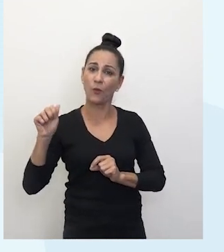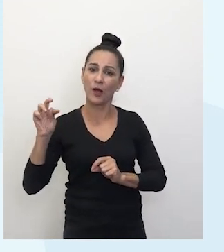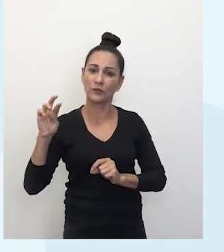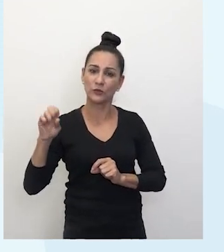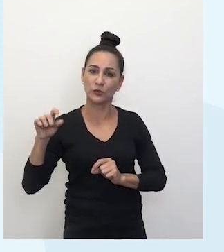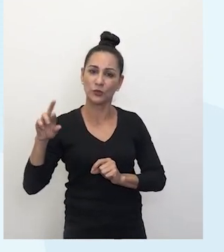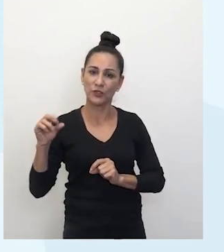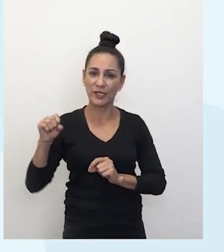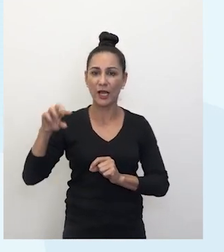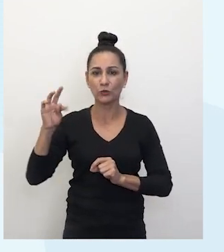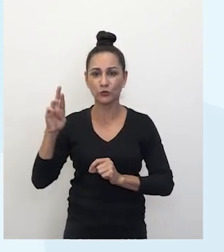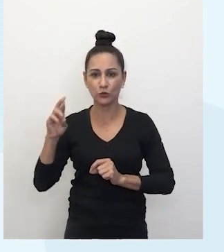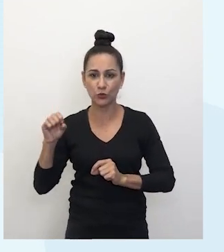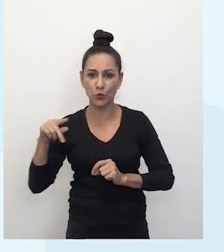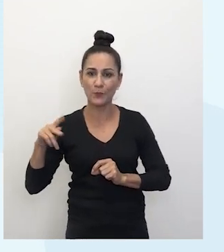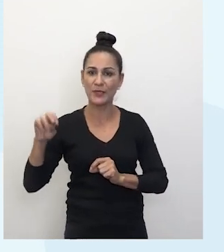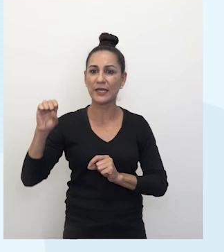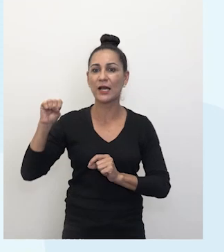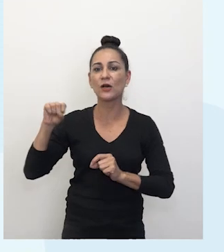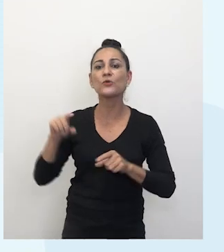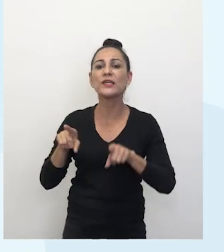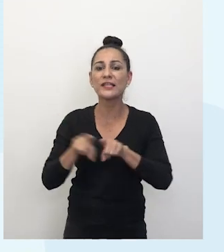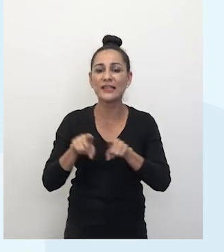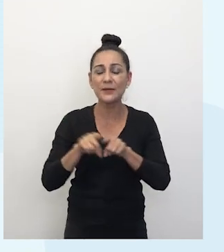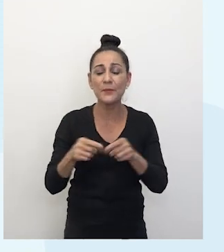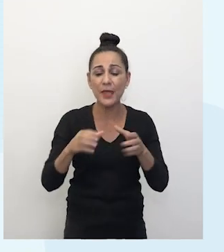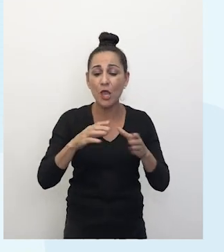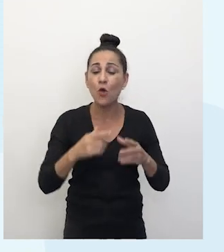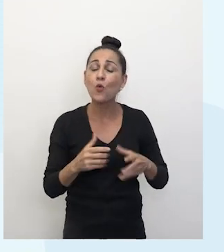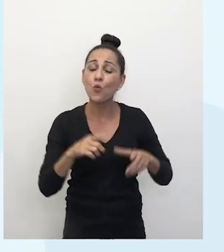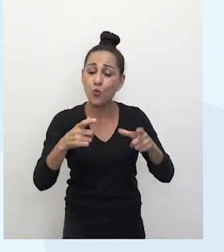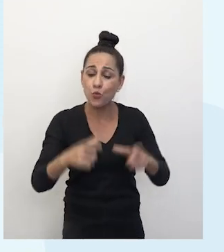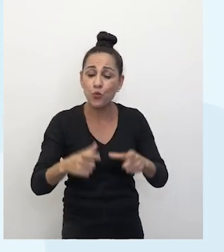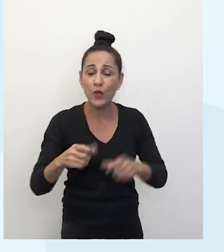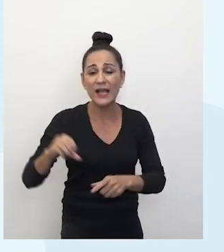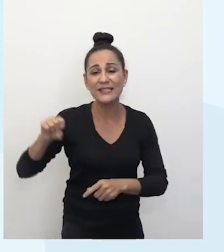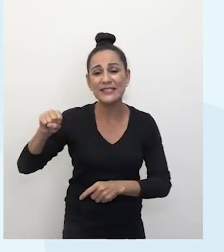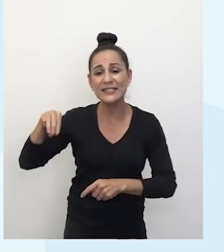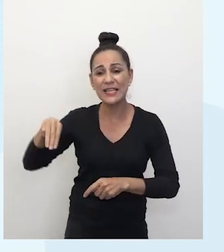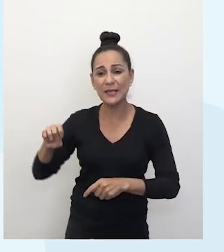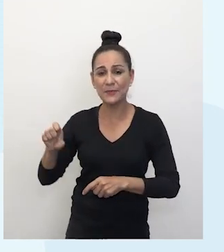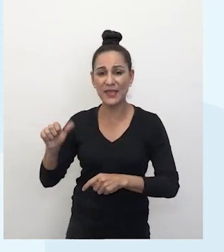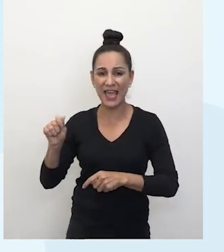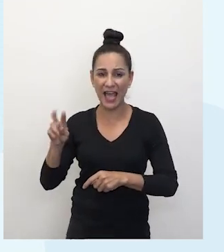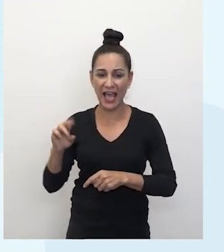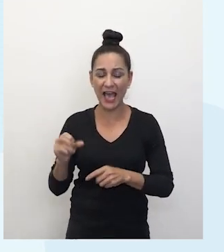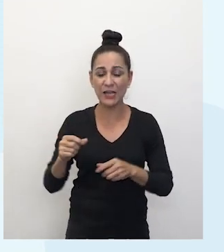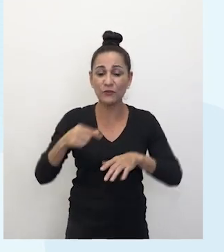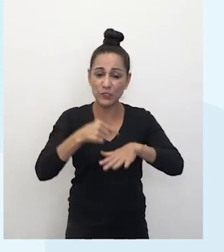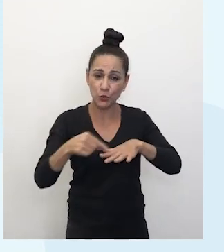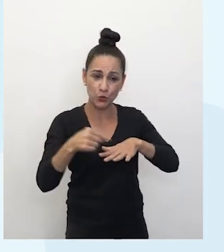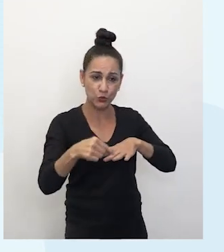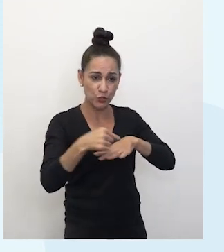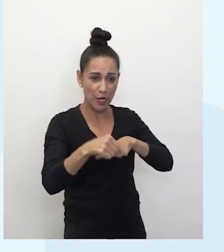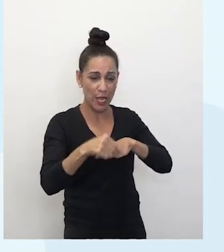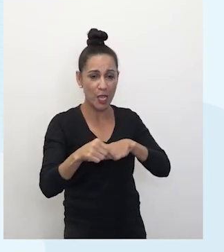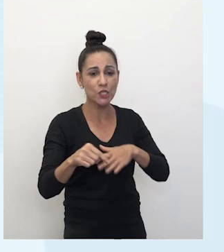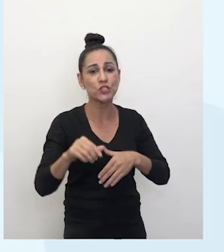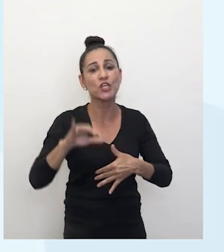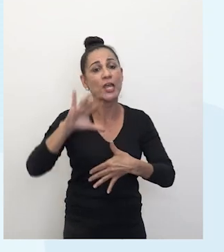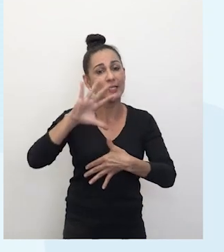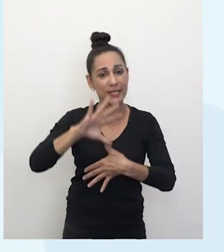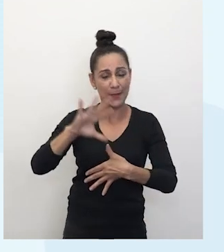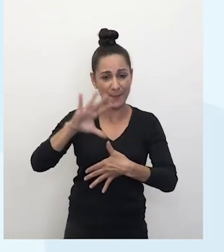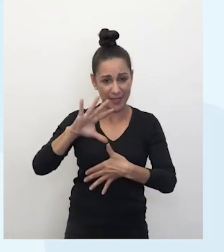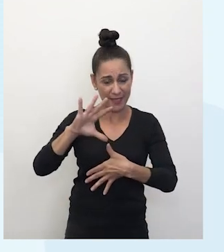né E nós temos aí o semiárido Tá certo e fazer uma comparação com o continente da América rapidinho